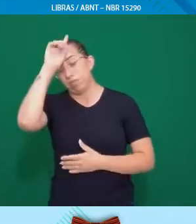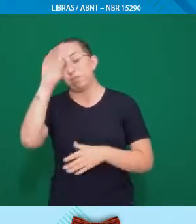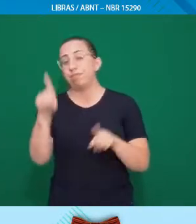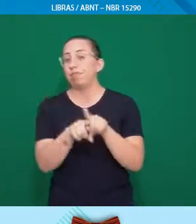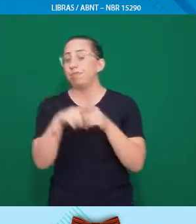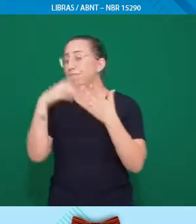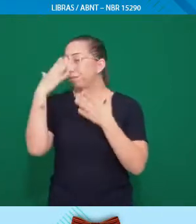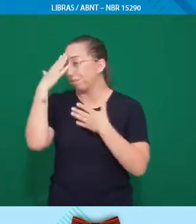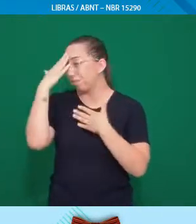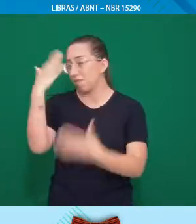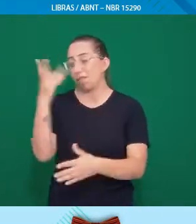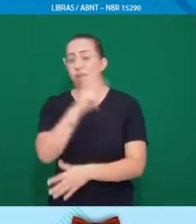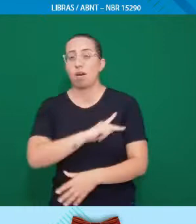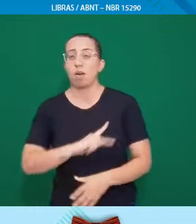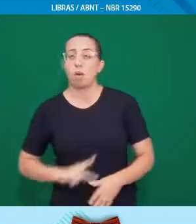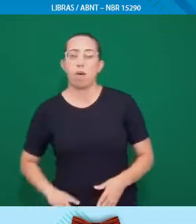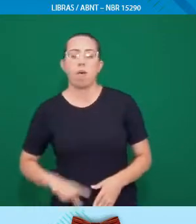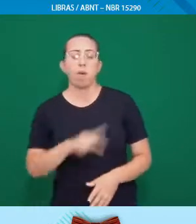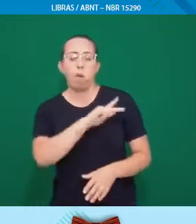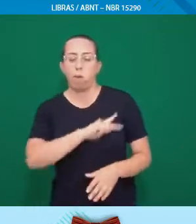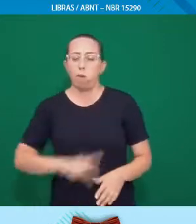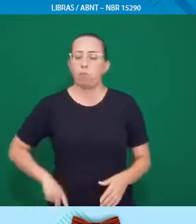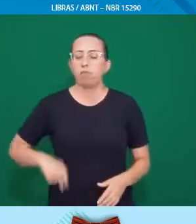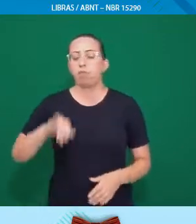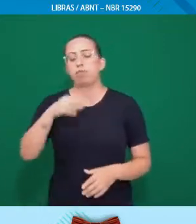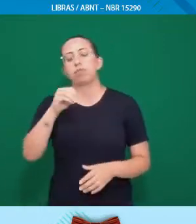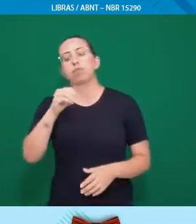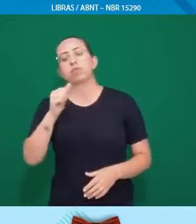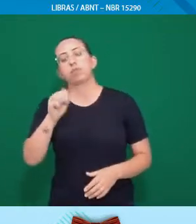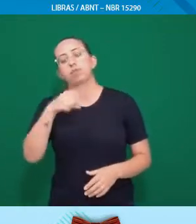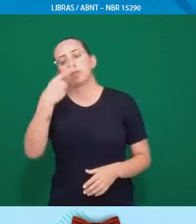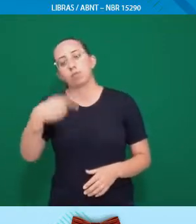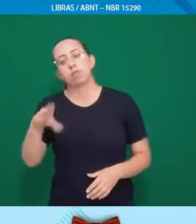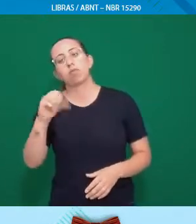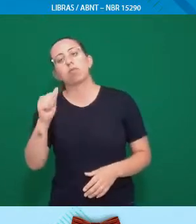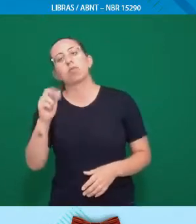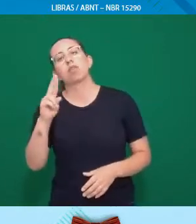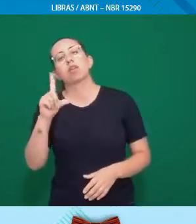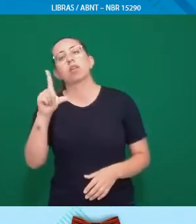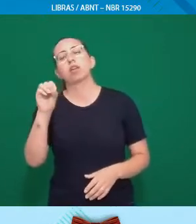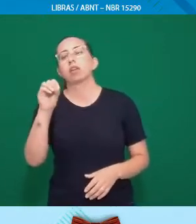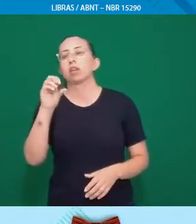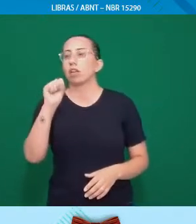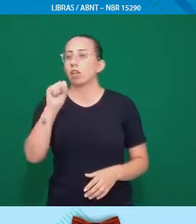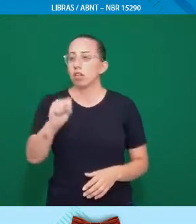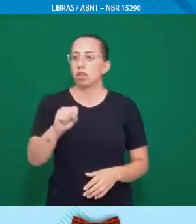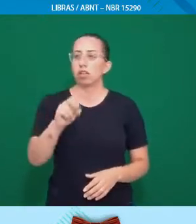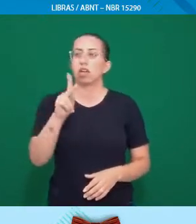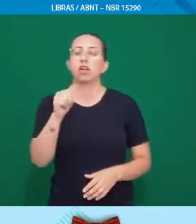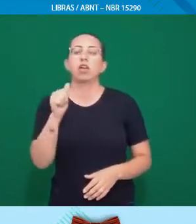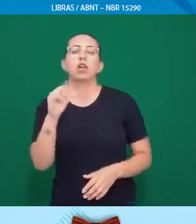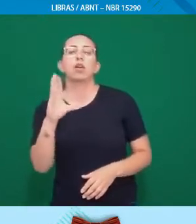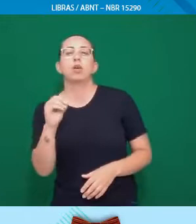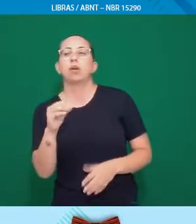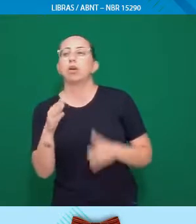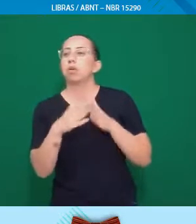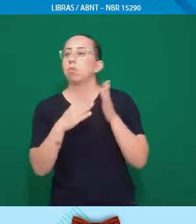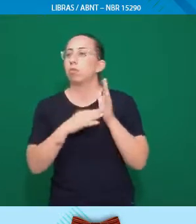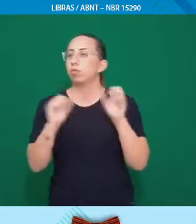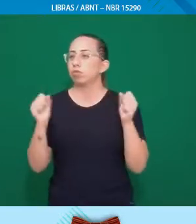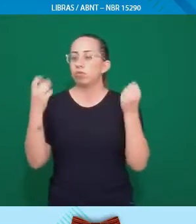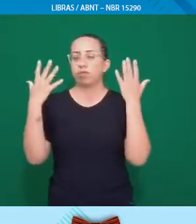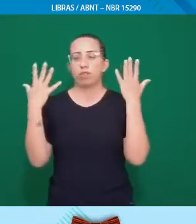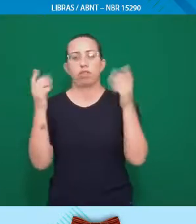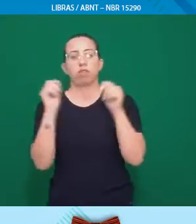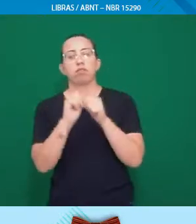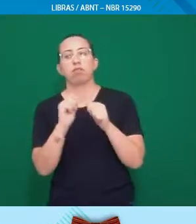aqui Meus parabéns nosso presidente da qualquer seu João Carlos sanpaku pelo pelo grande